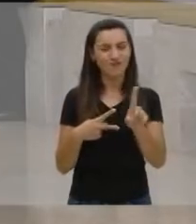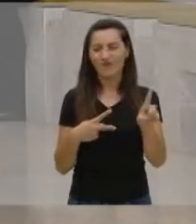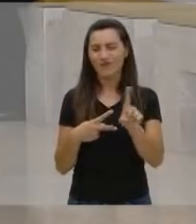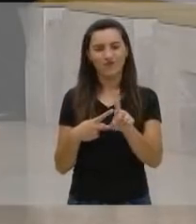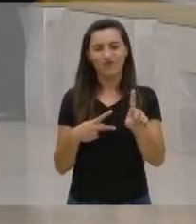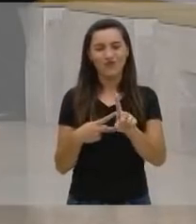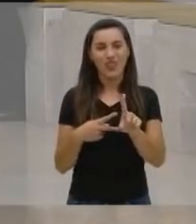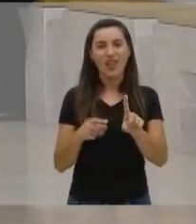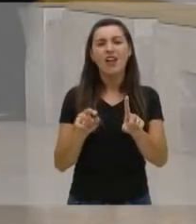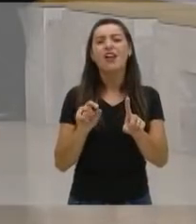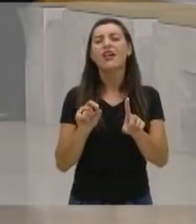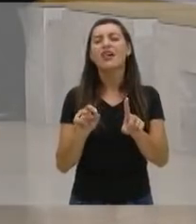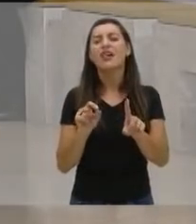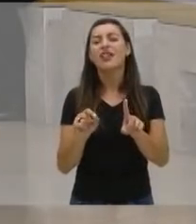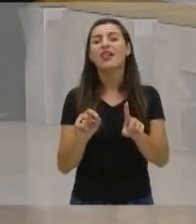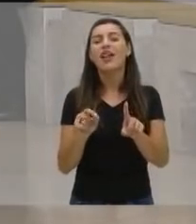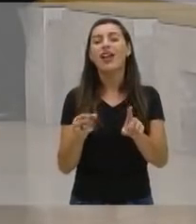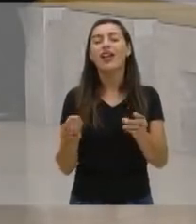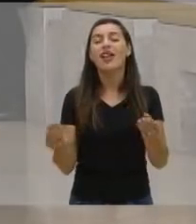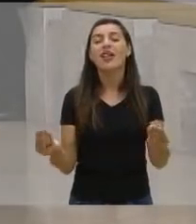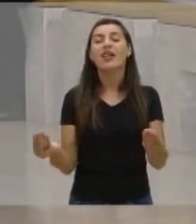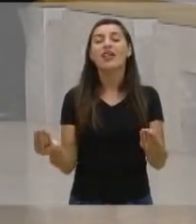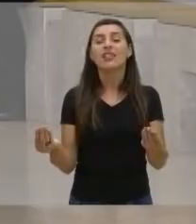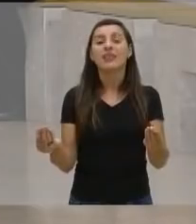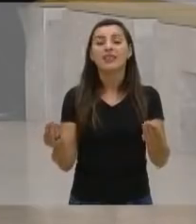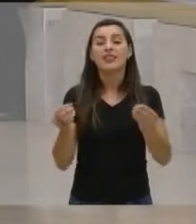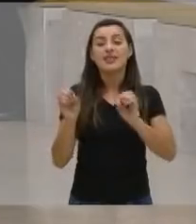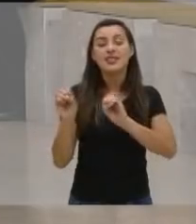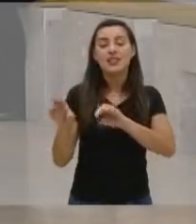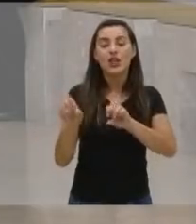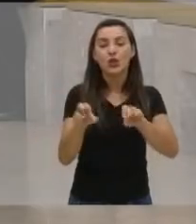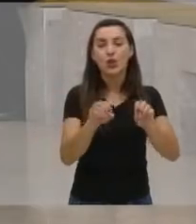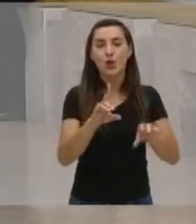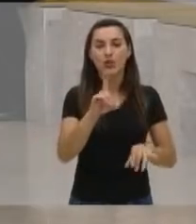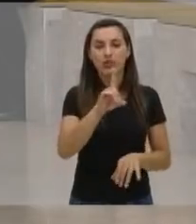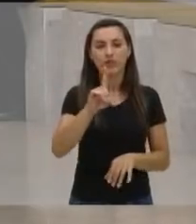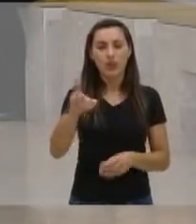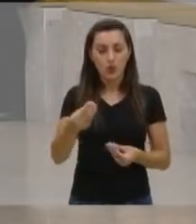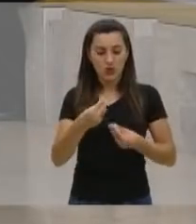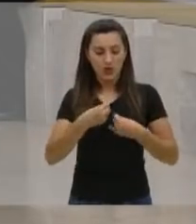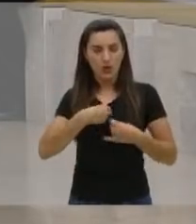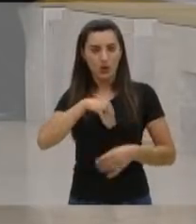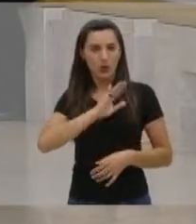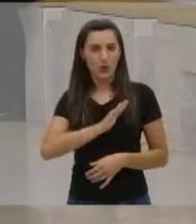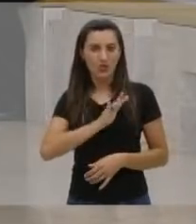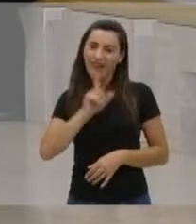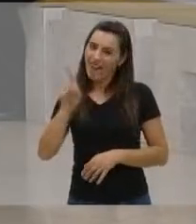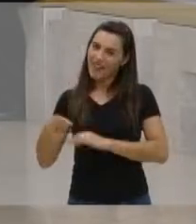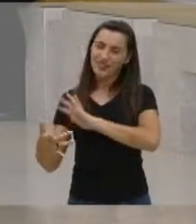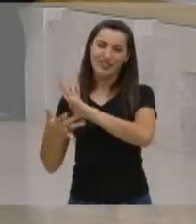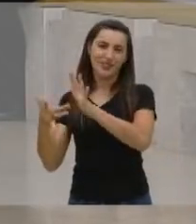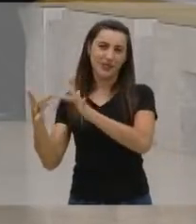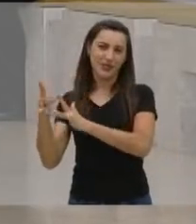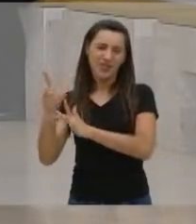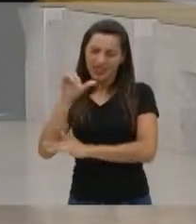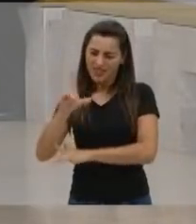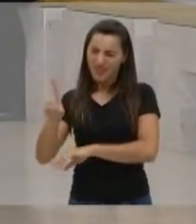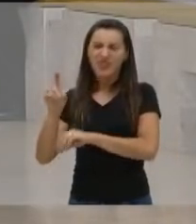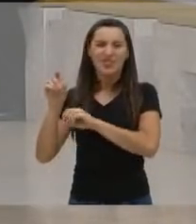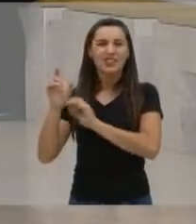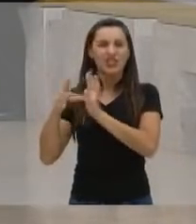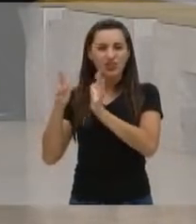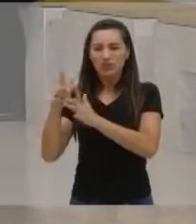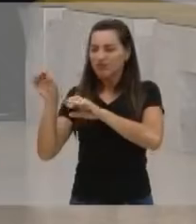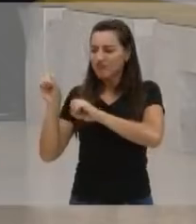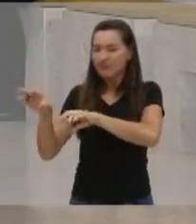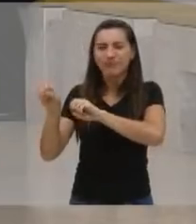Quem foi que trouxe Deus completamente no seu coração? Jesus Cristo. Então